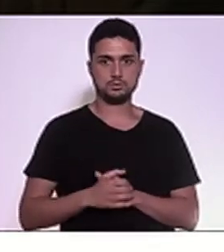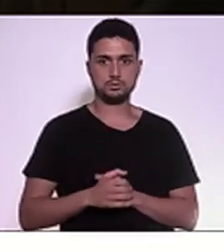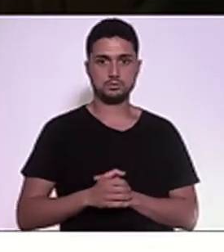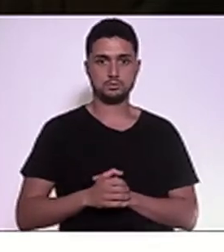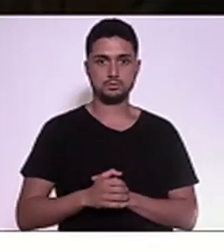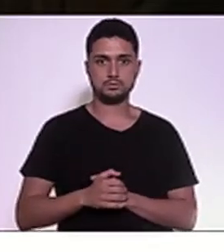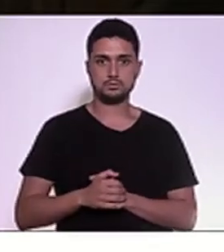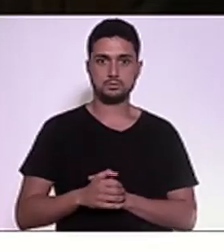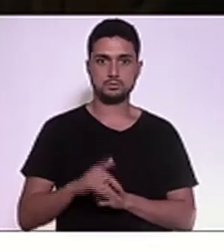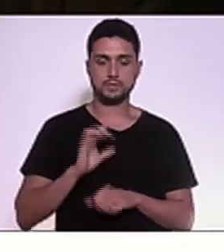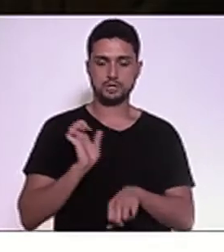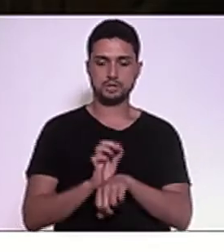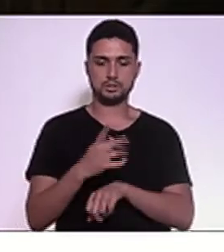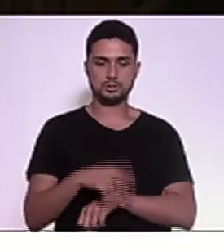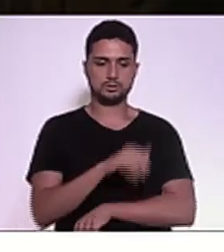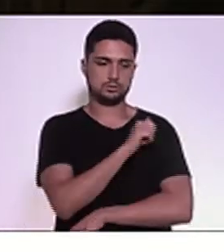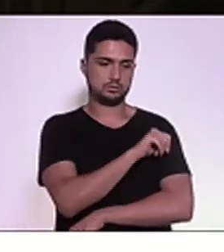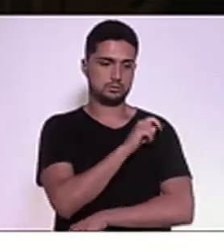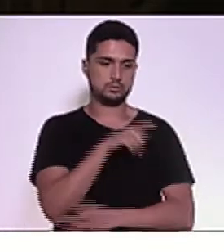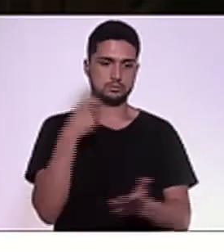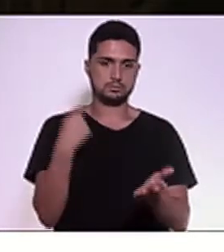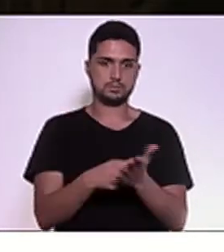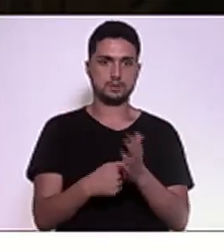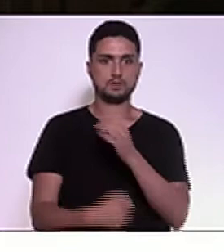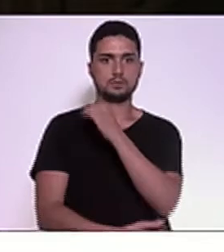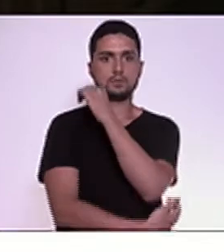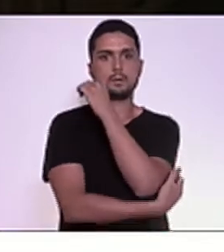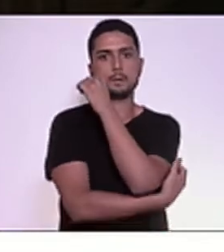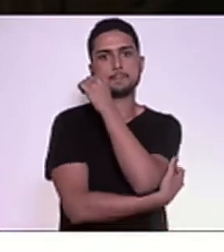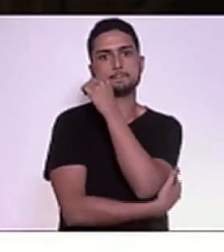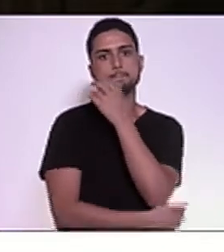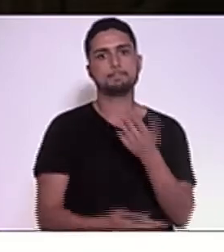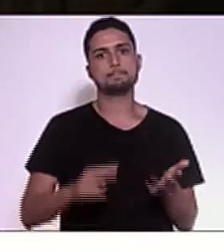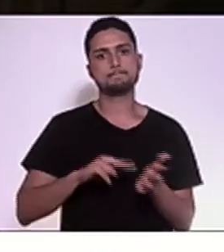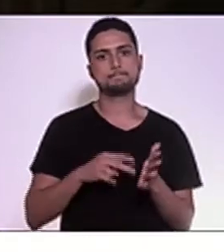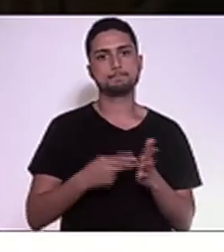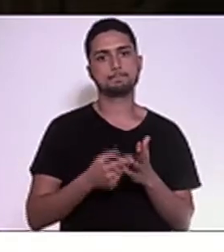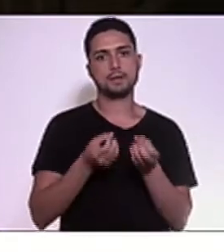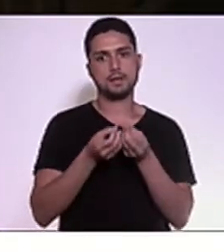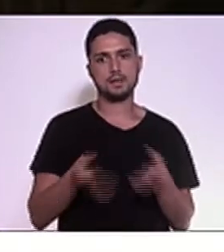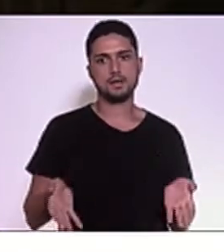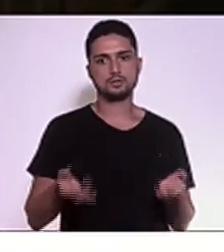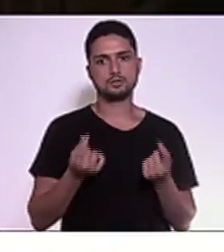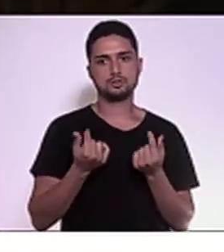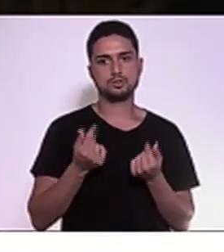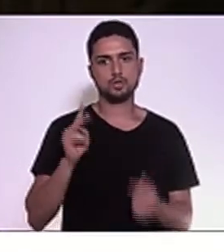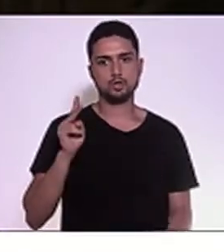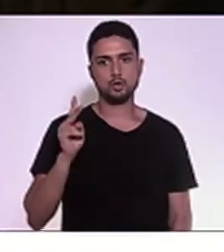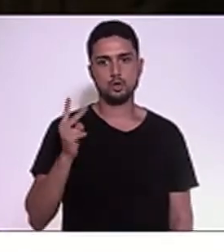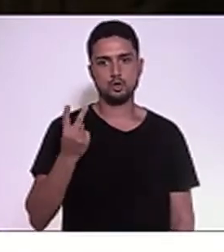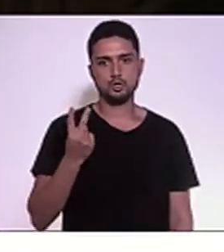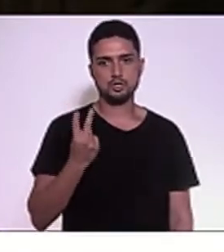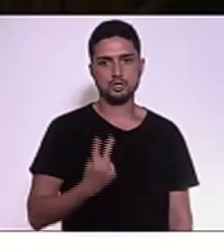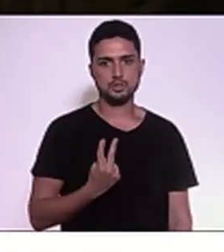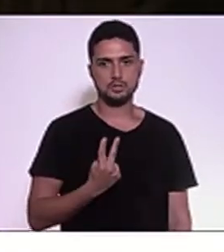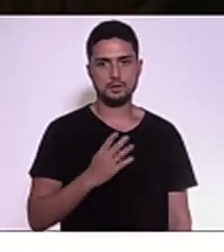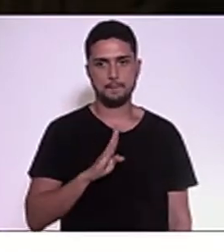o Estado do Rio de Janeiro pagou efetivamente, ou seja, gastou efetivamente